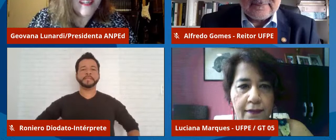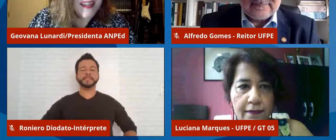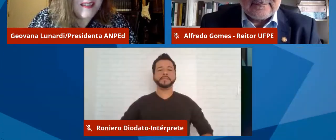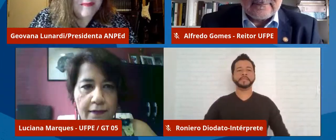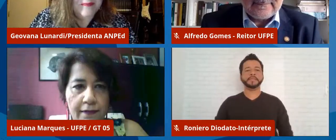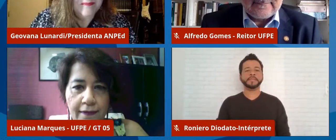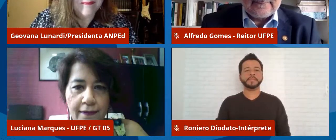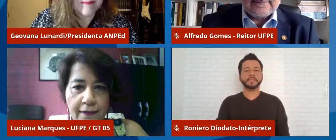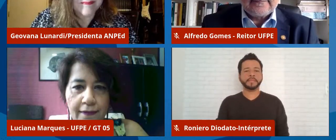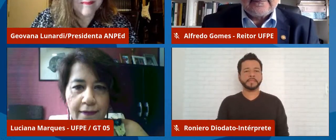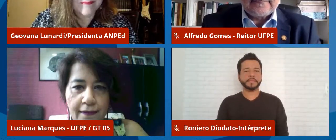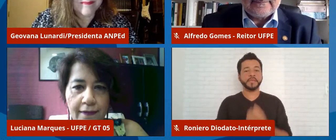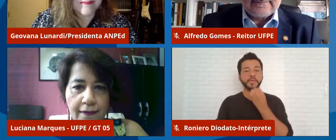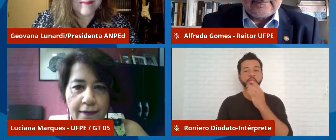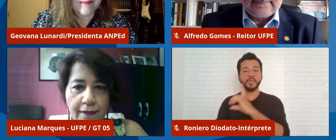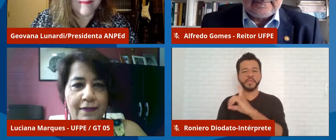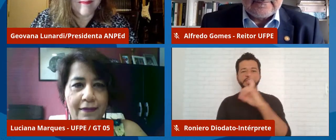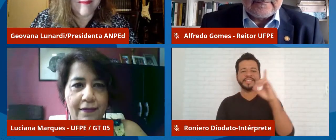Bom dia